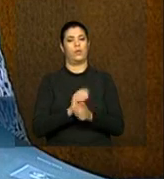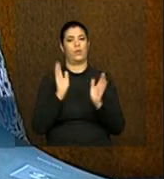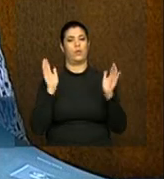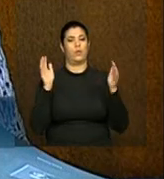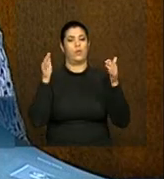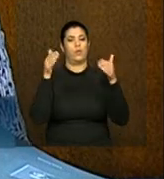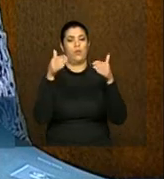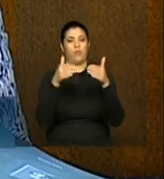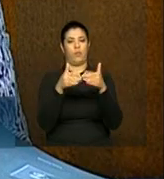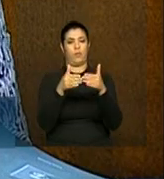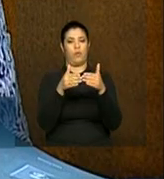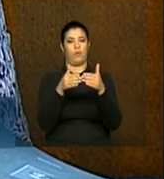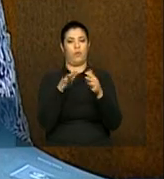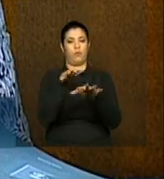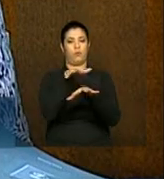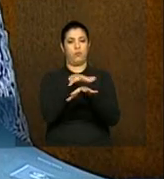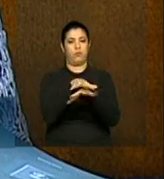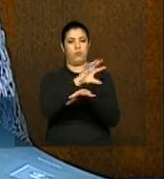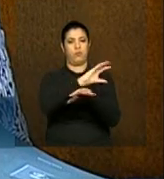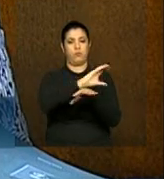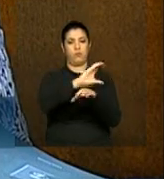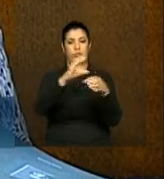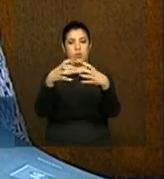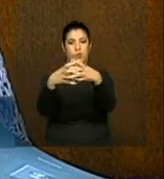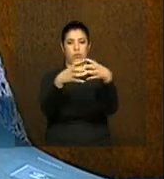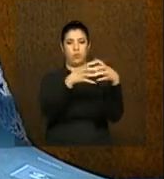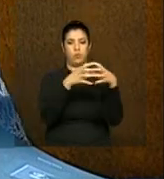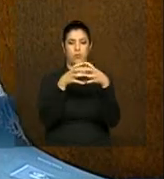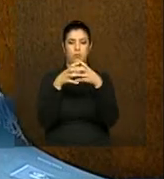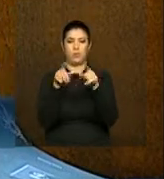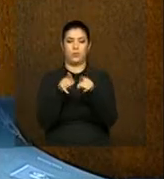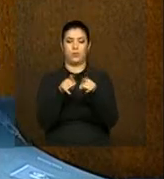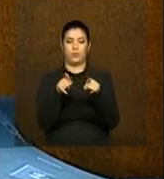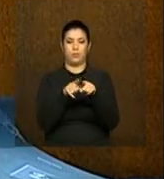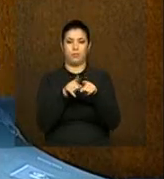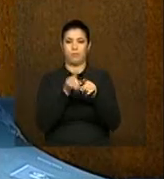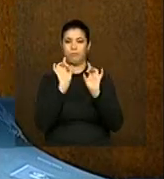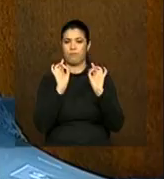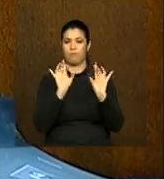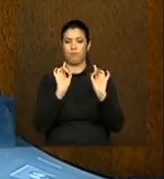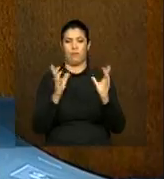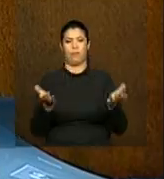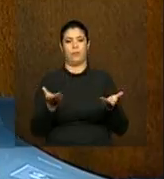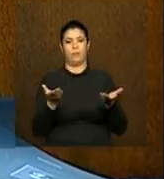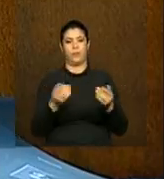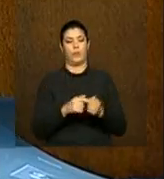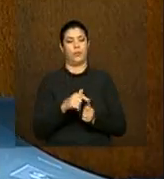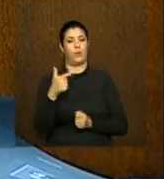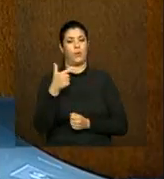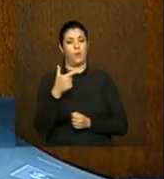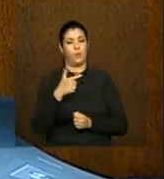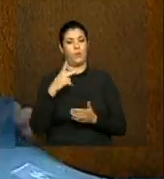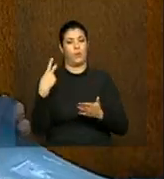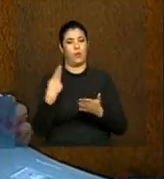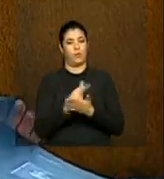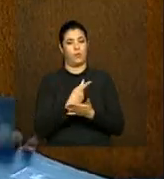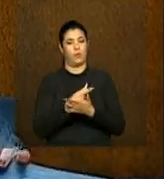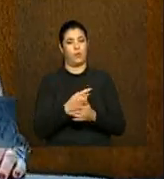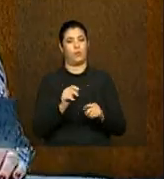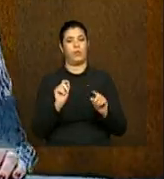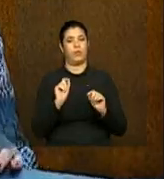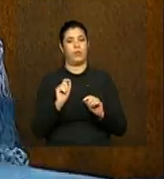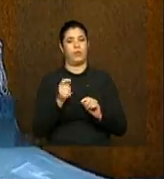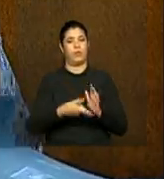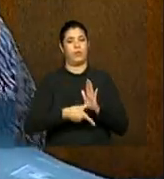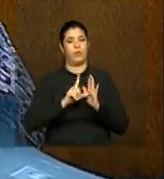Interconselhos e num momento eh tão especial como de hoje, pelas duas razões que antecederam aqui